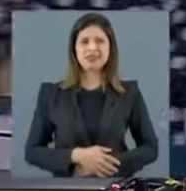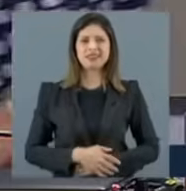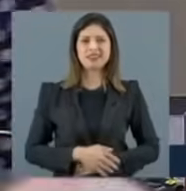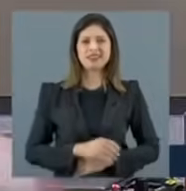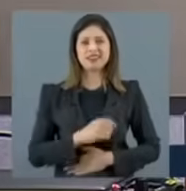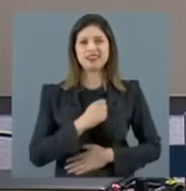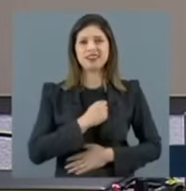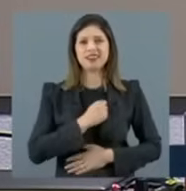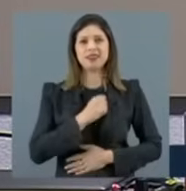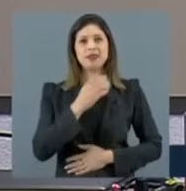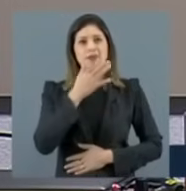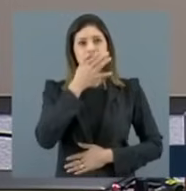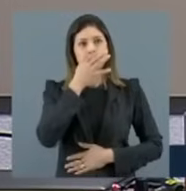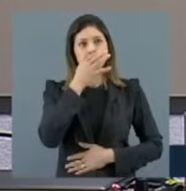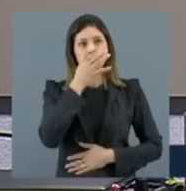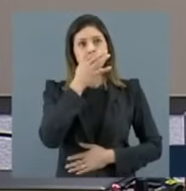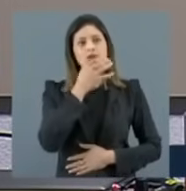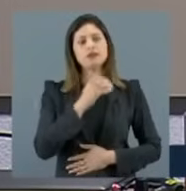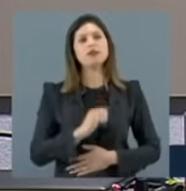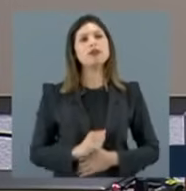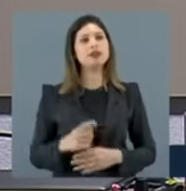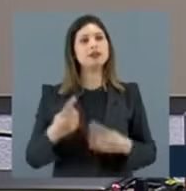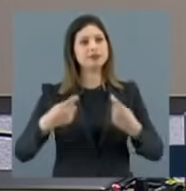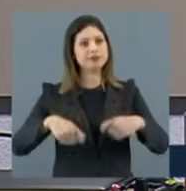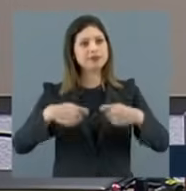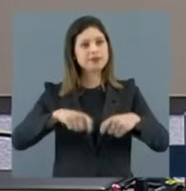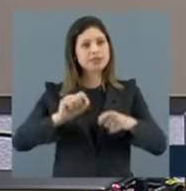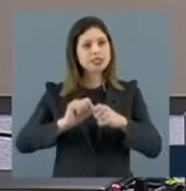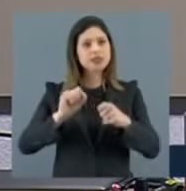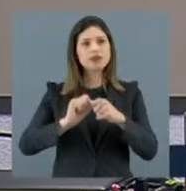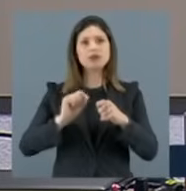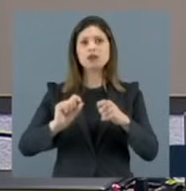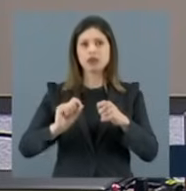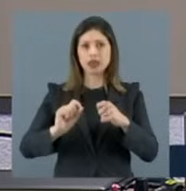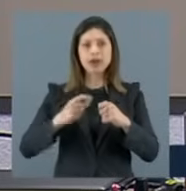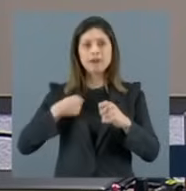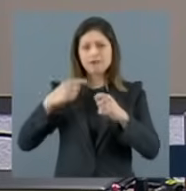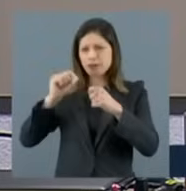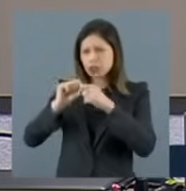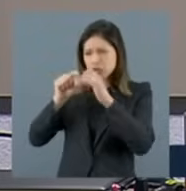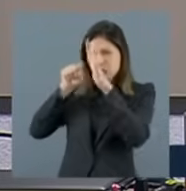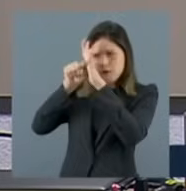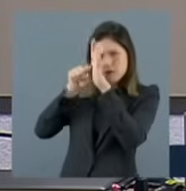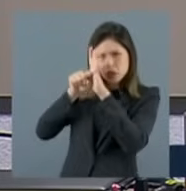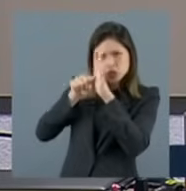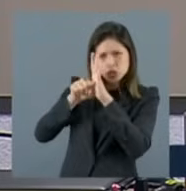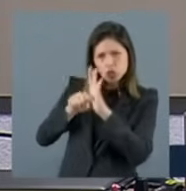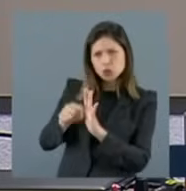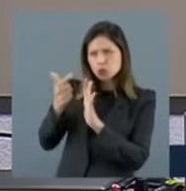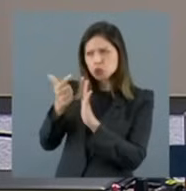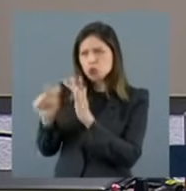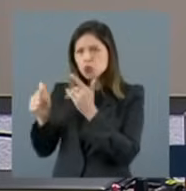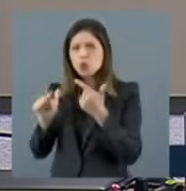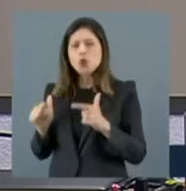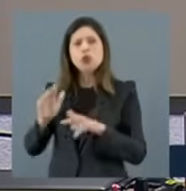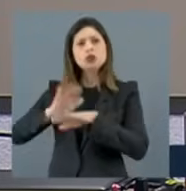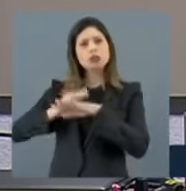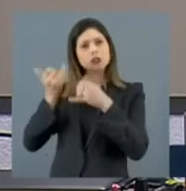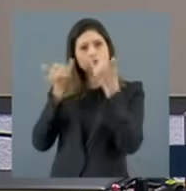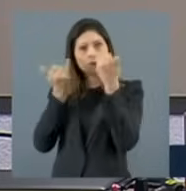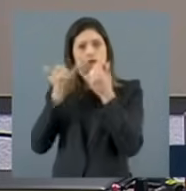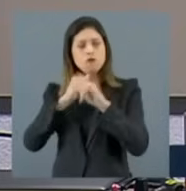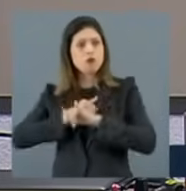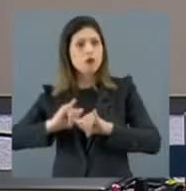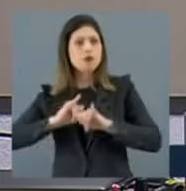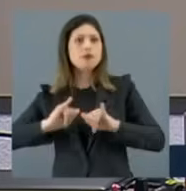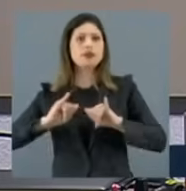para fazê-lo. Eu me dediquei a investigar outros pontos, e esses pontos que eu estou trazendo para vocês. Pontos